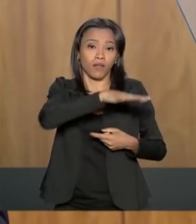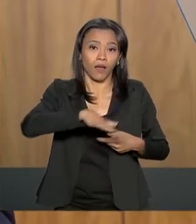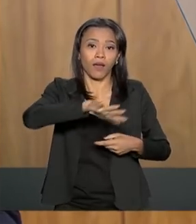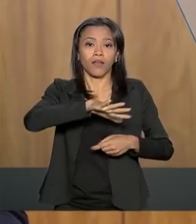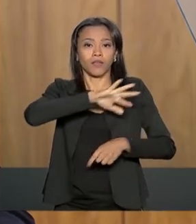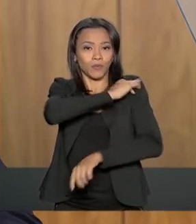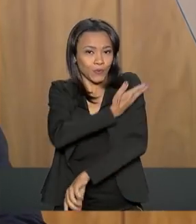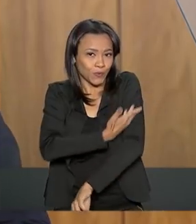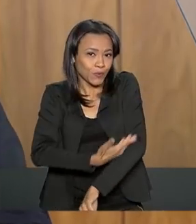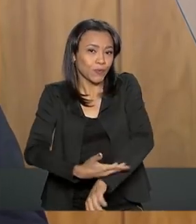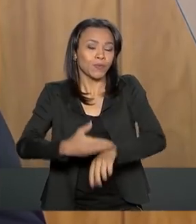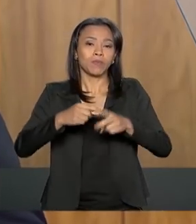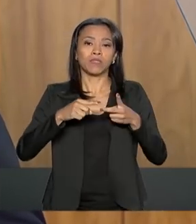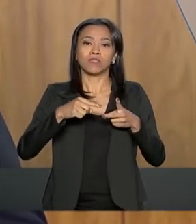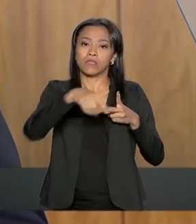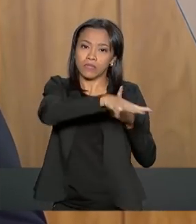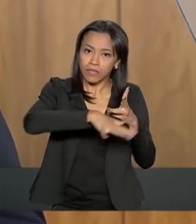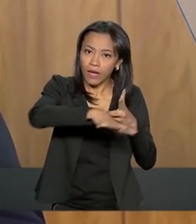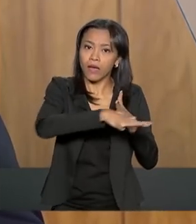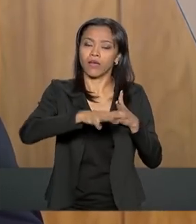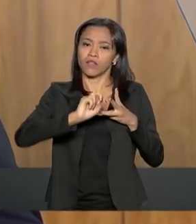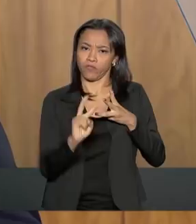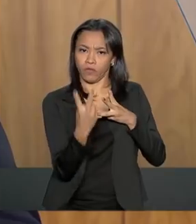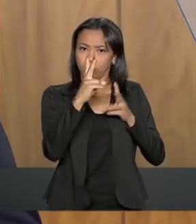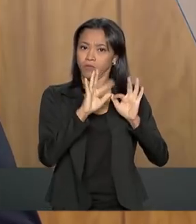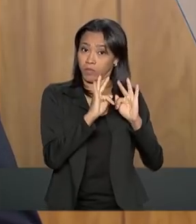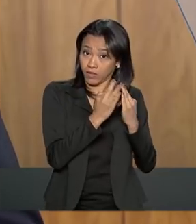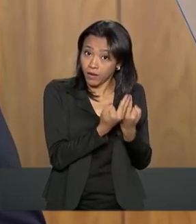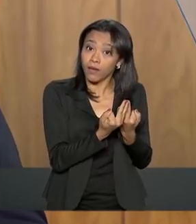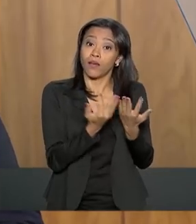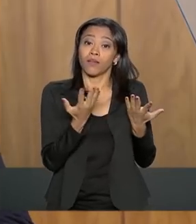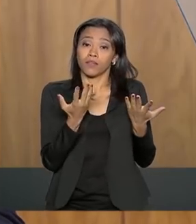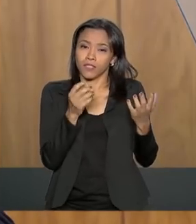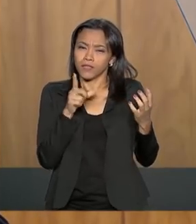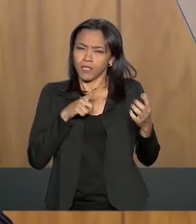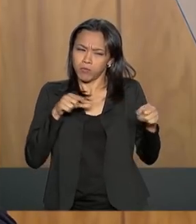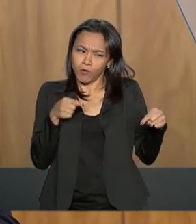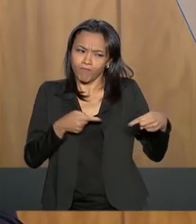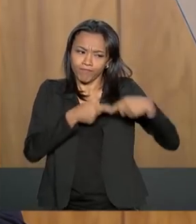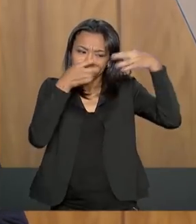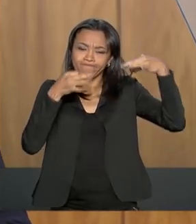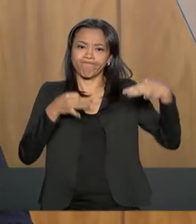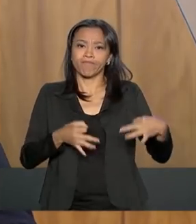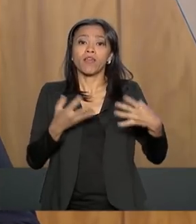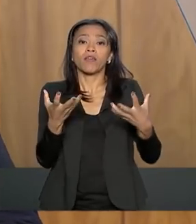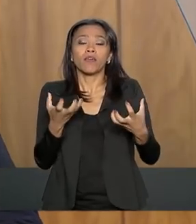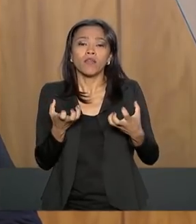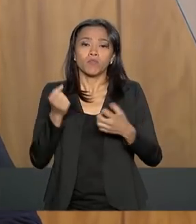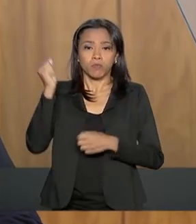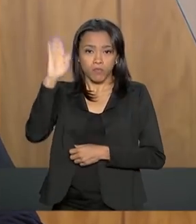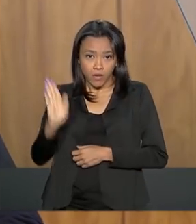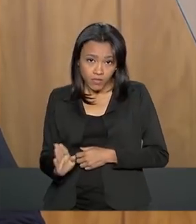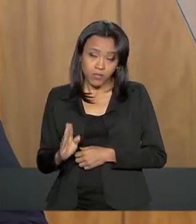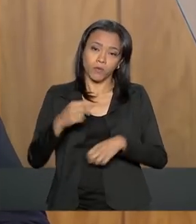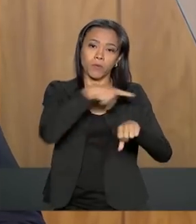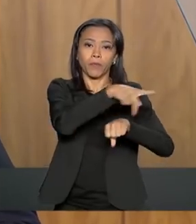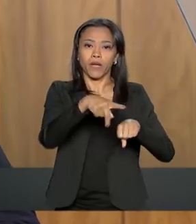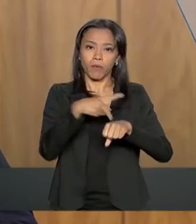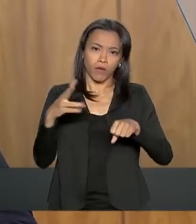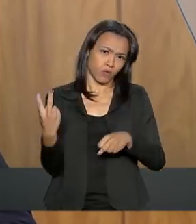valores familiares, a queremos Brasil e Paraguai forte,